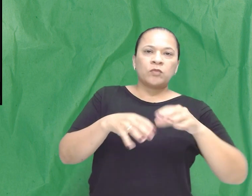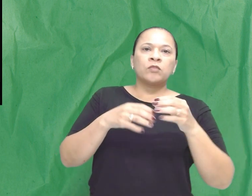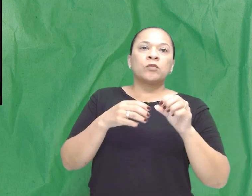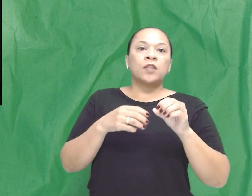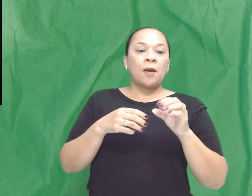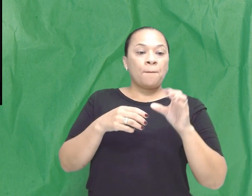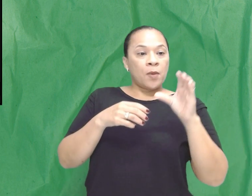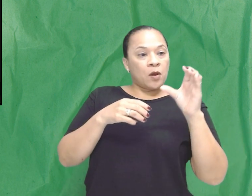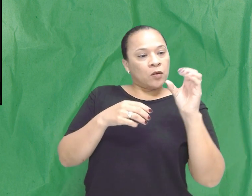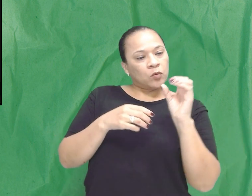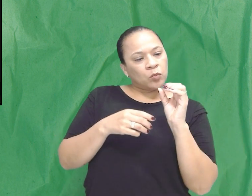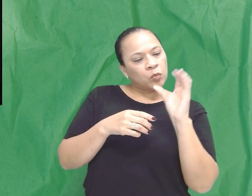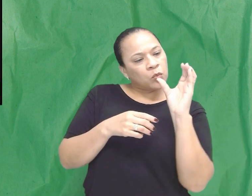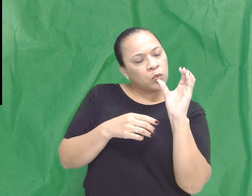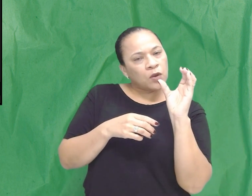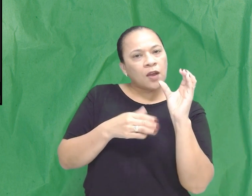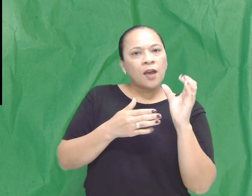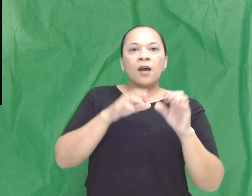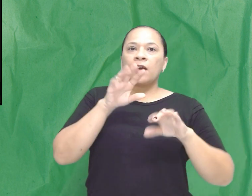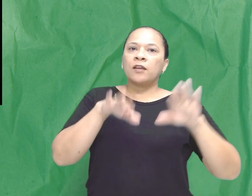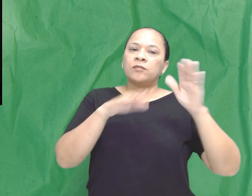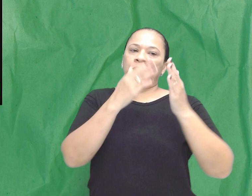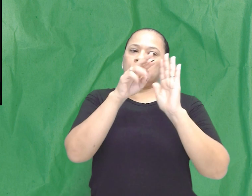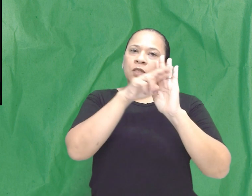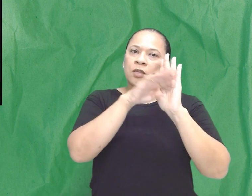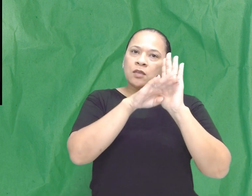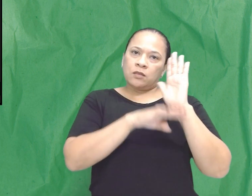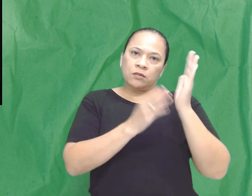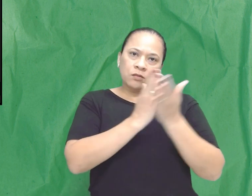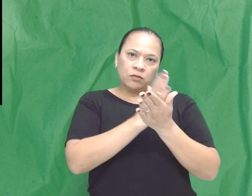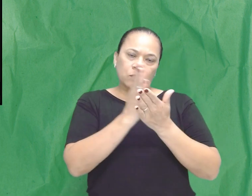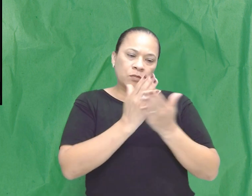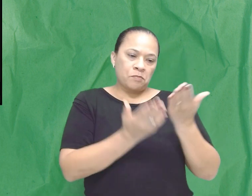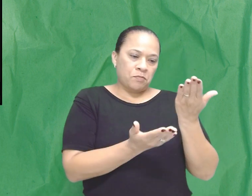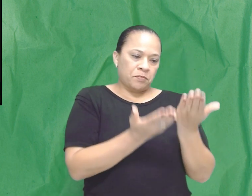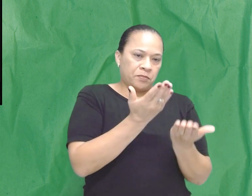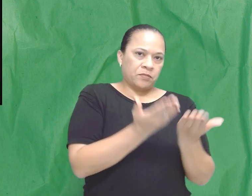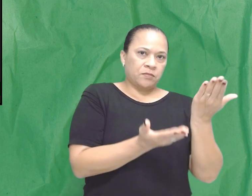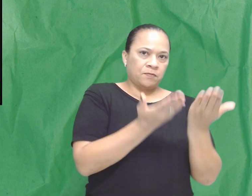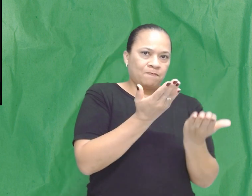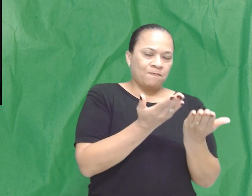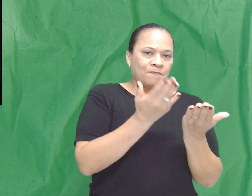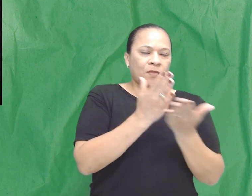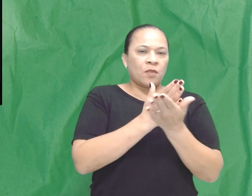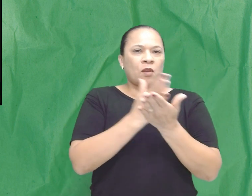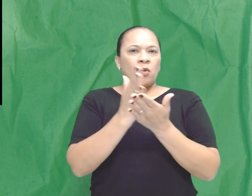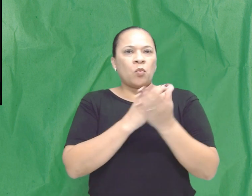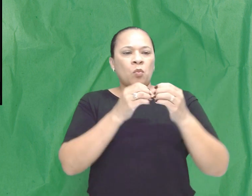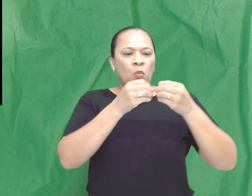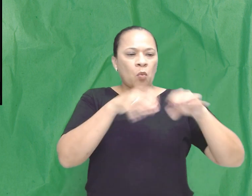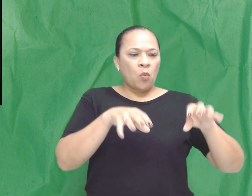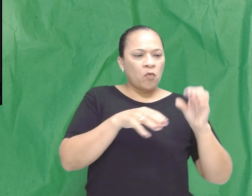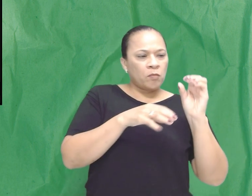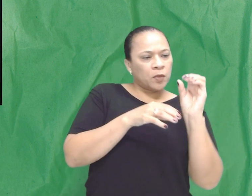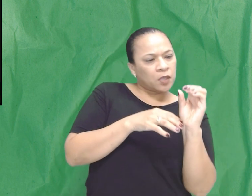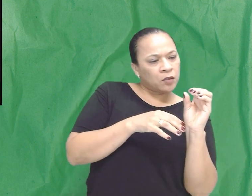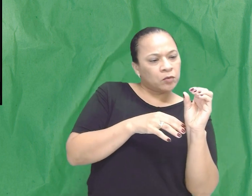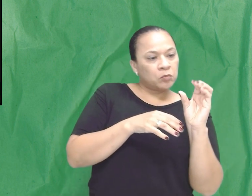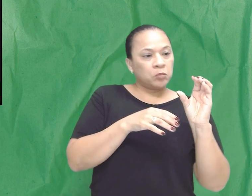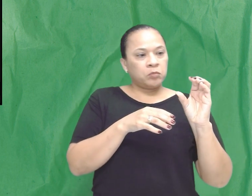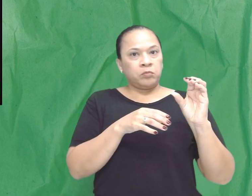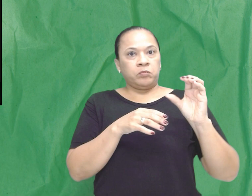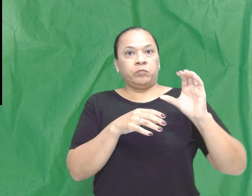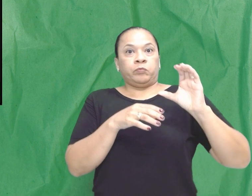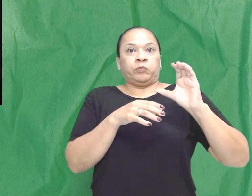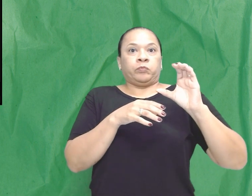é pesado, né? Porém, há quem coloque por unidade. E existem ovos pequenos, ovos grandes, ovos